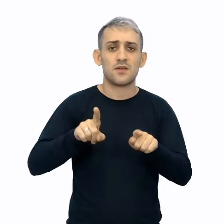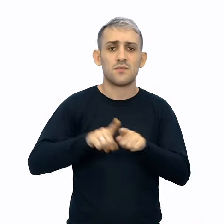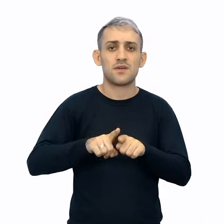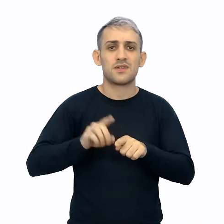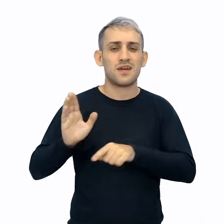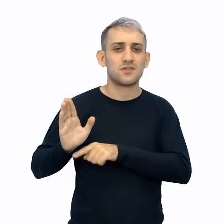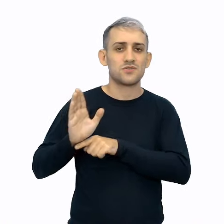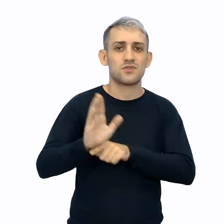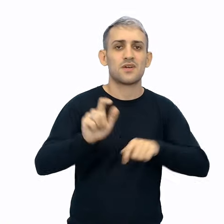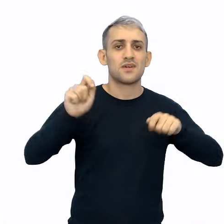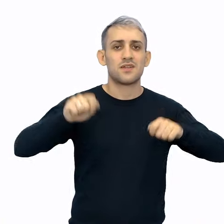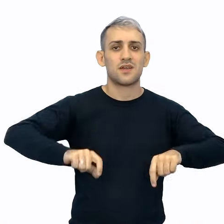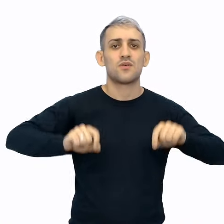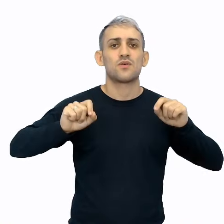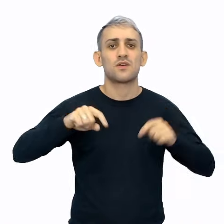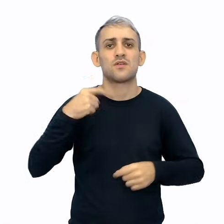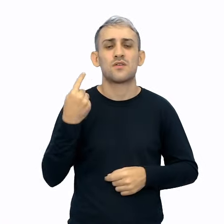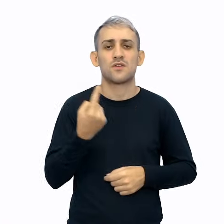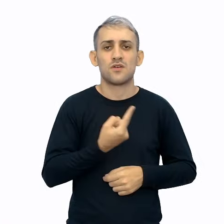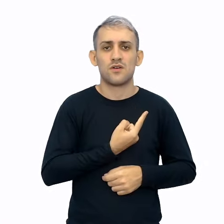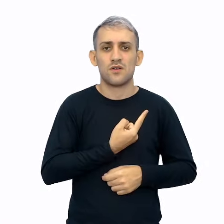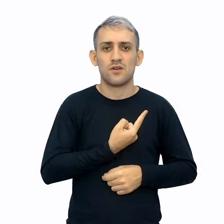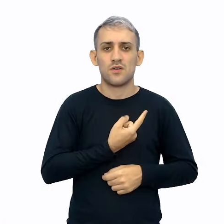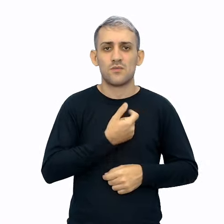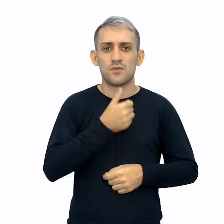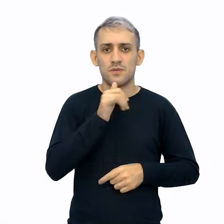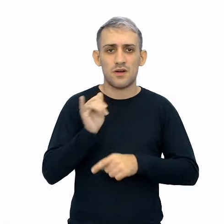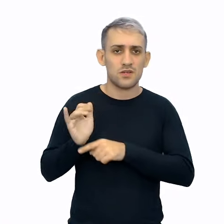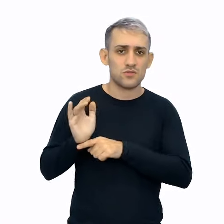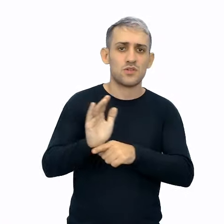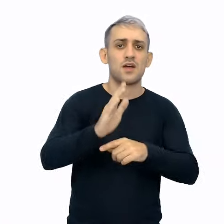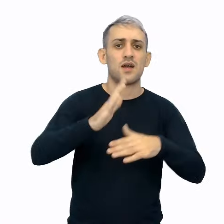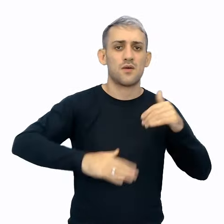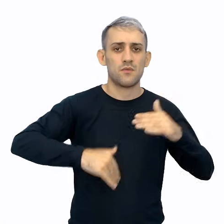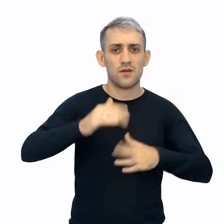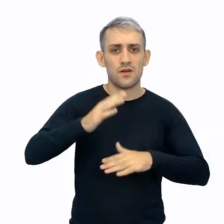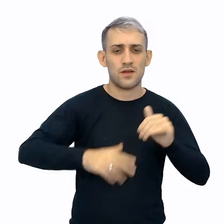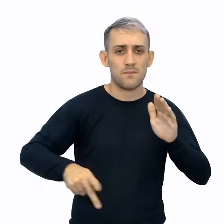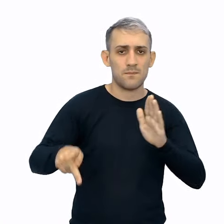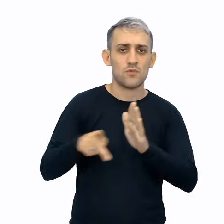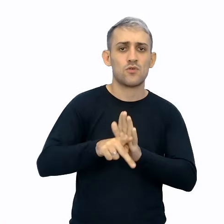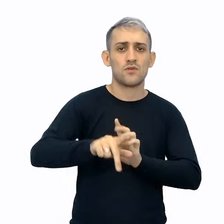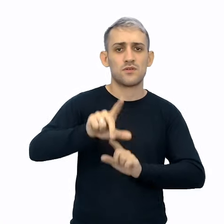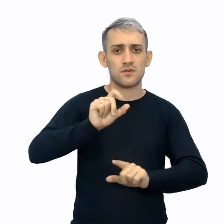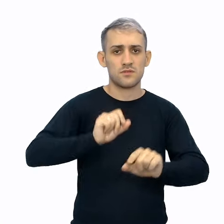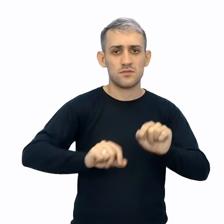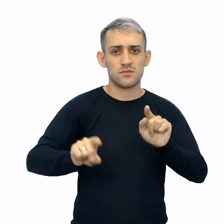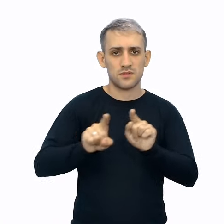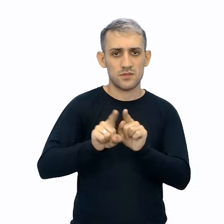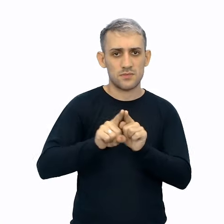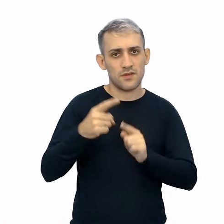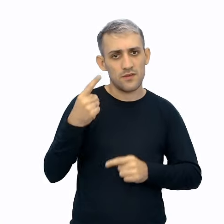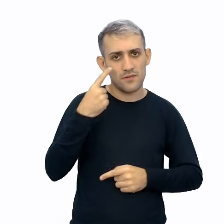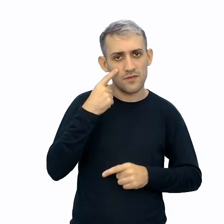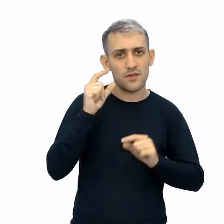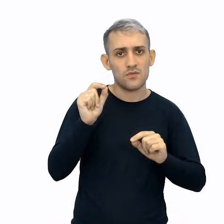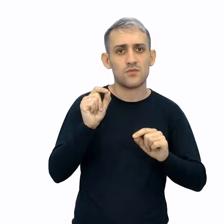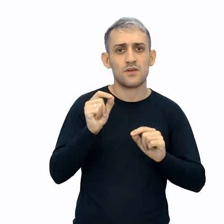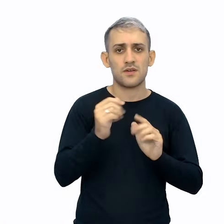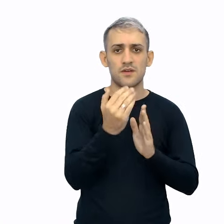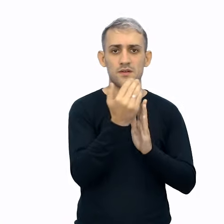modo que possamos potencializar as habilidades essenciais selecionadas olhando para essa sequência da